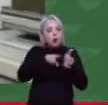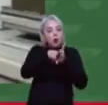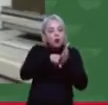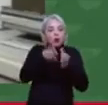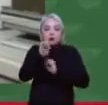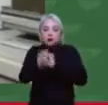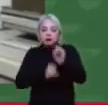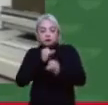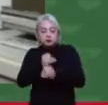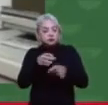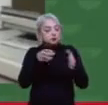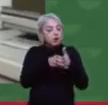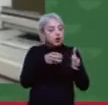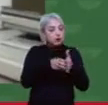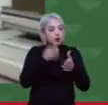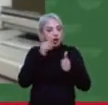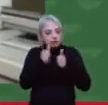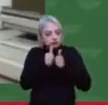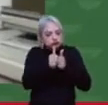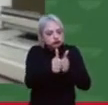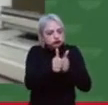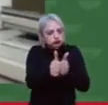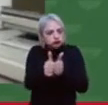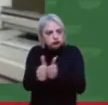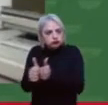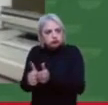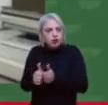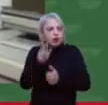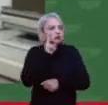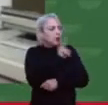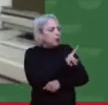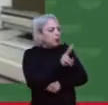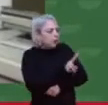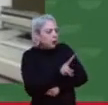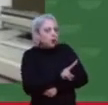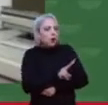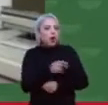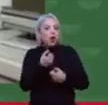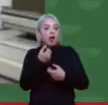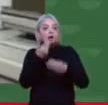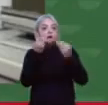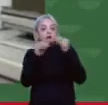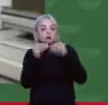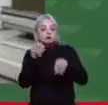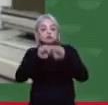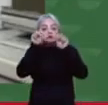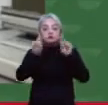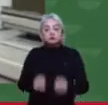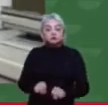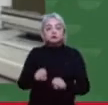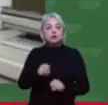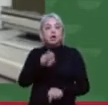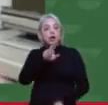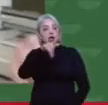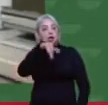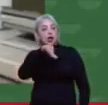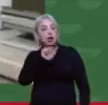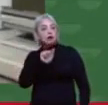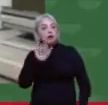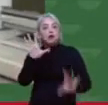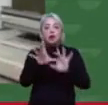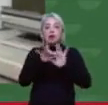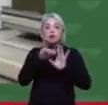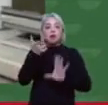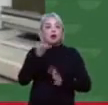Os partidos políticos acompanham a instalação do sistema. E a urna eletrônica, ela não é